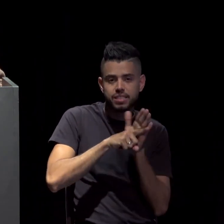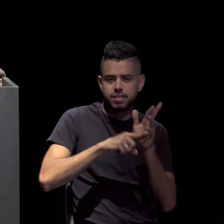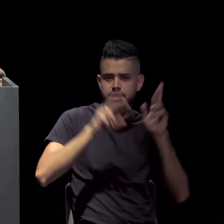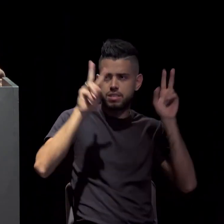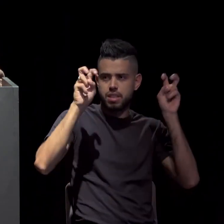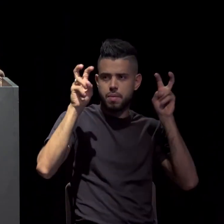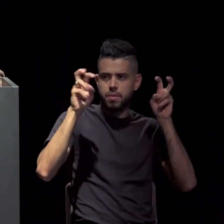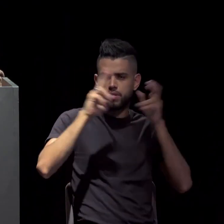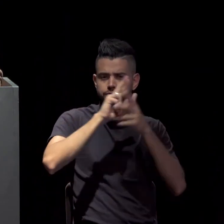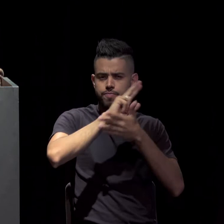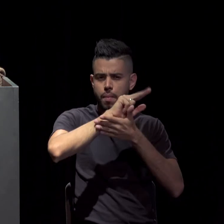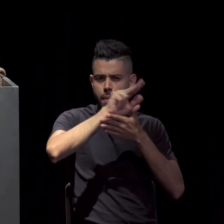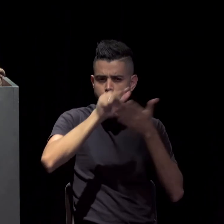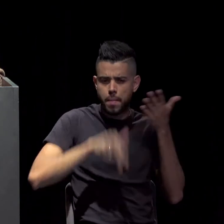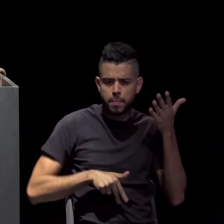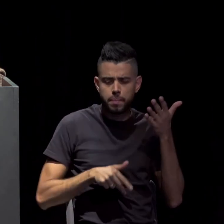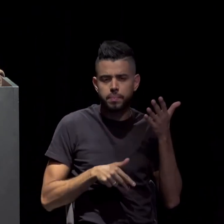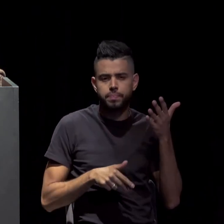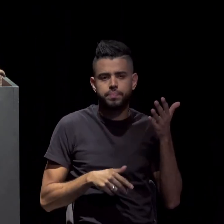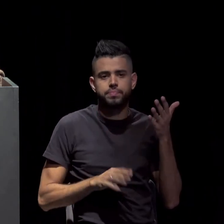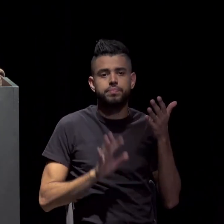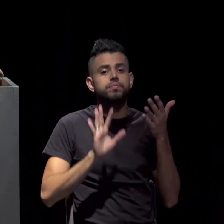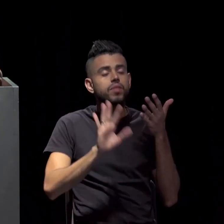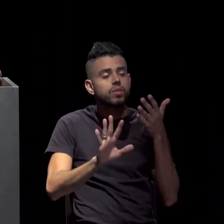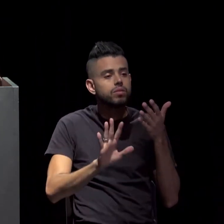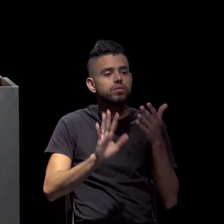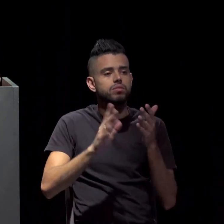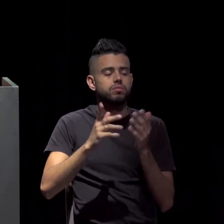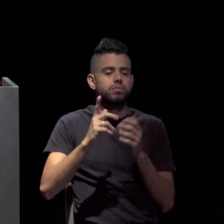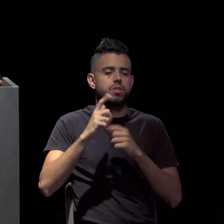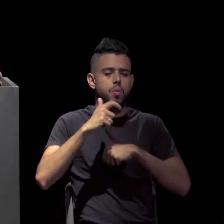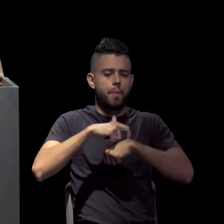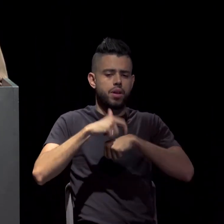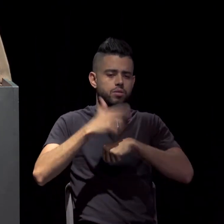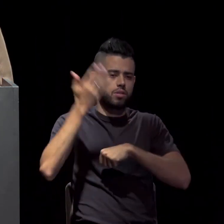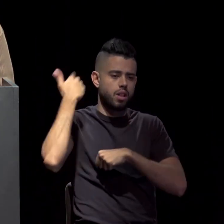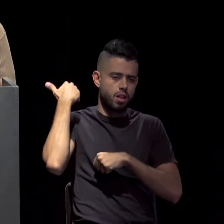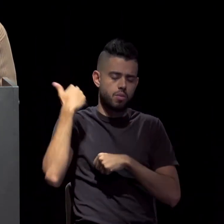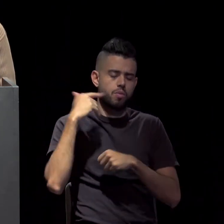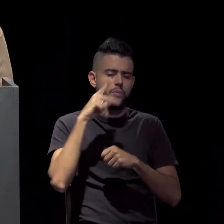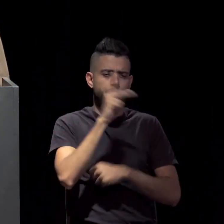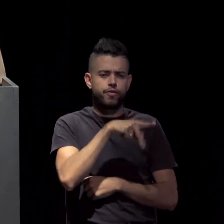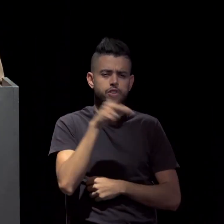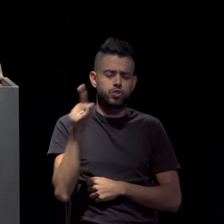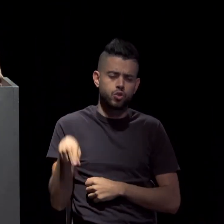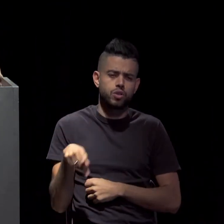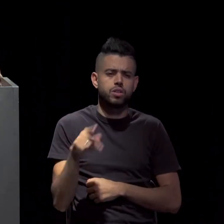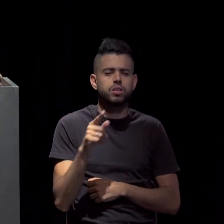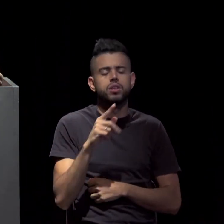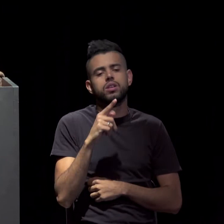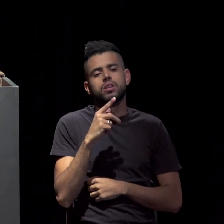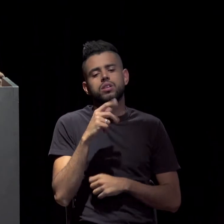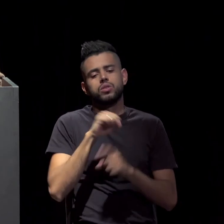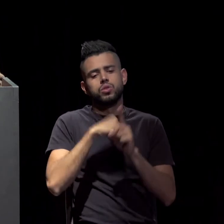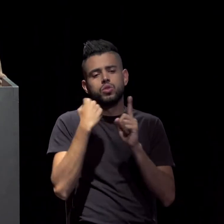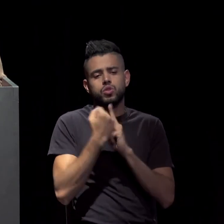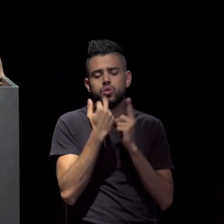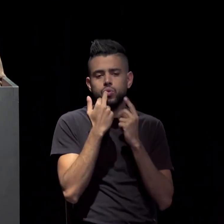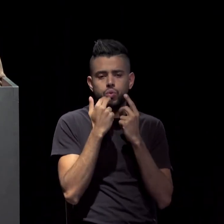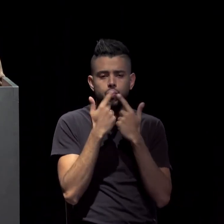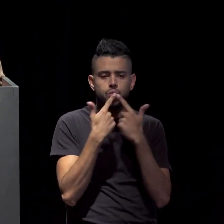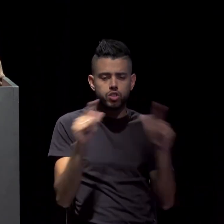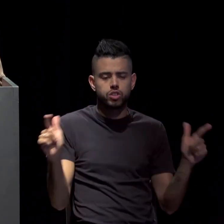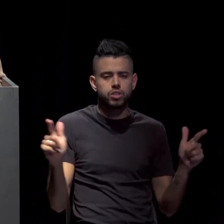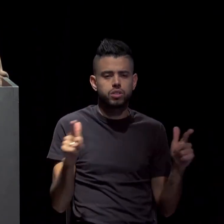variados. E, naquele momento, nós tínhamos um projeto, eu e uma professora de Sociolinguística da Universidade Federal de Juiz de Fora, chamada